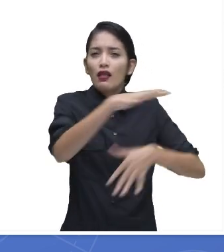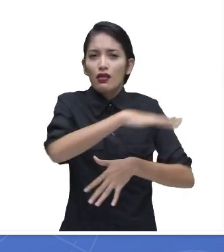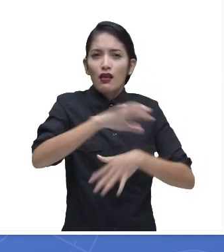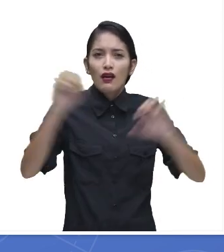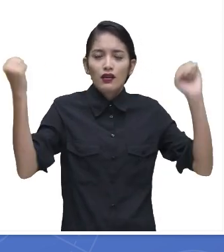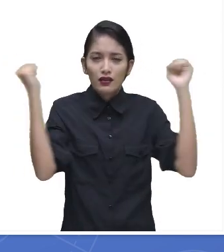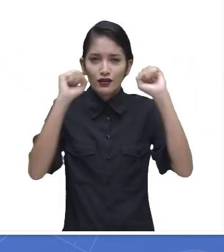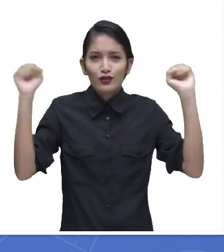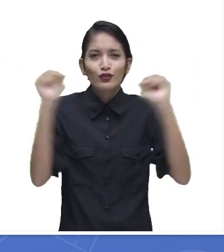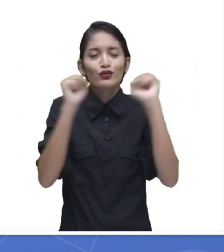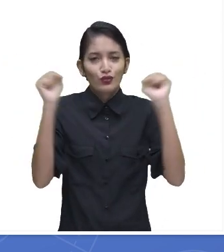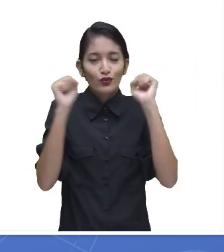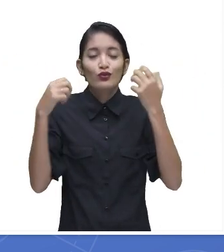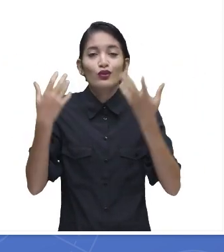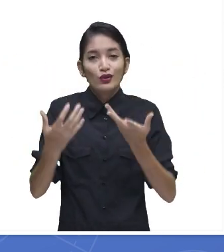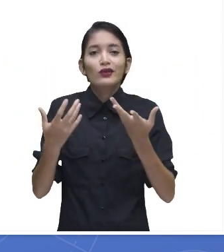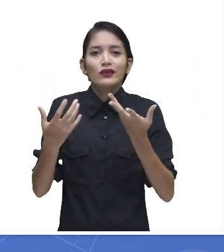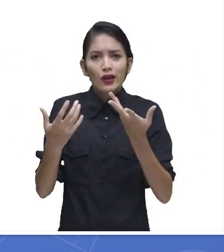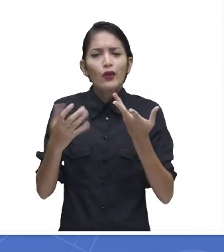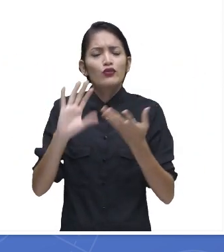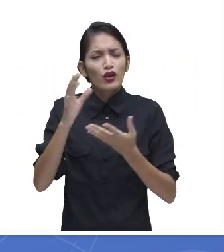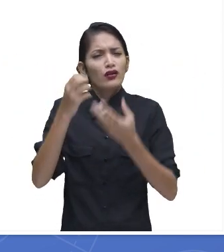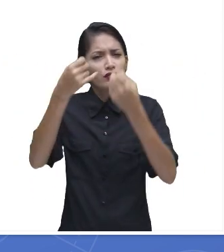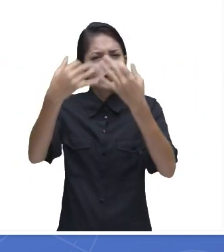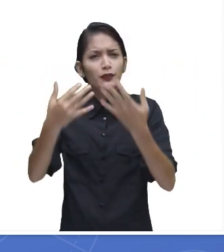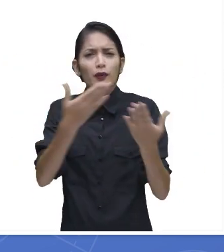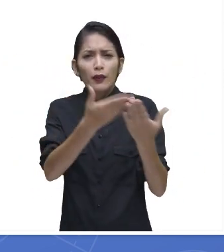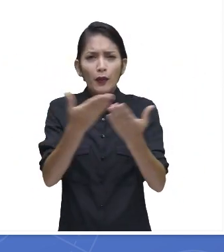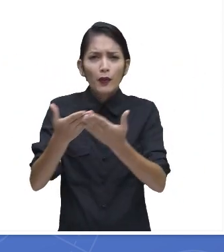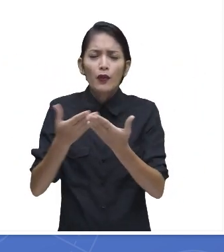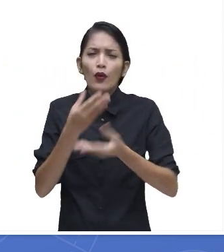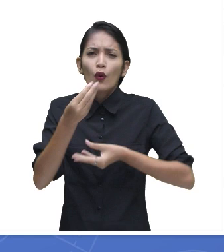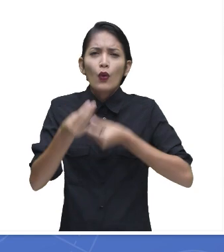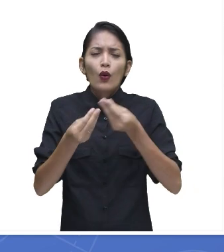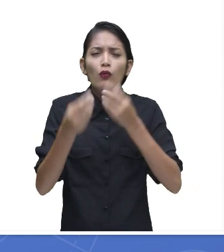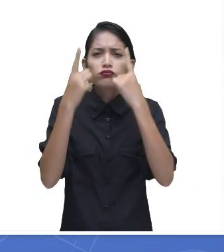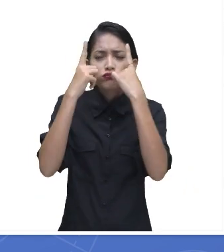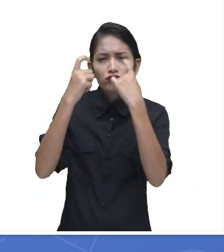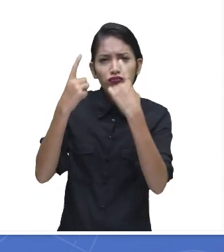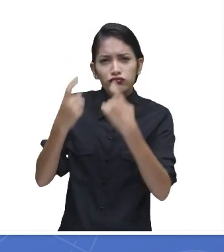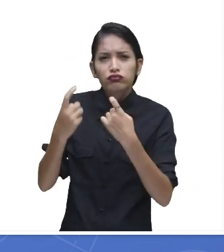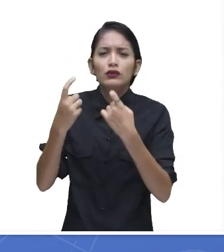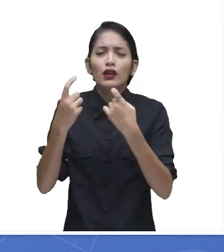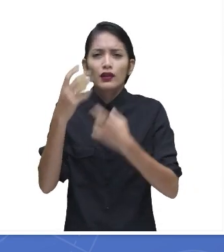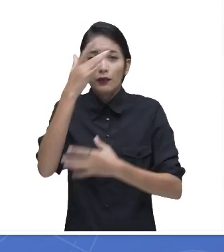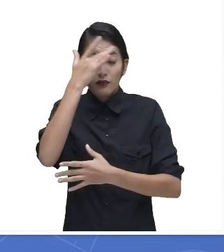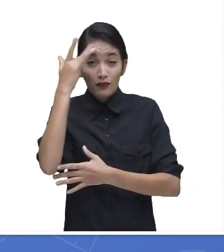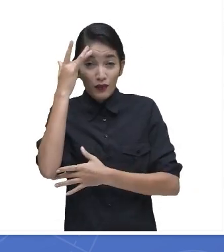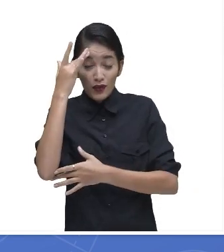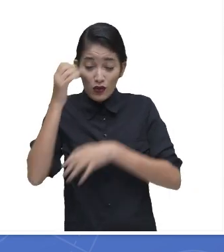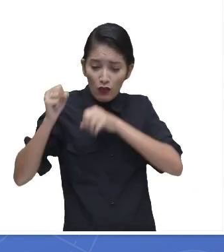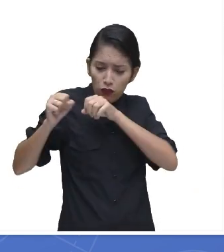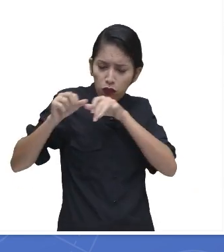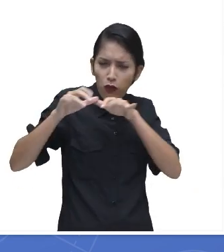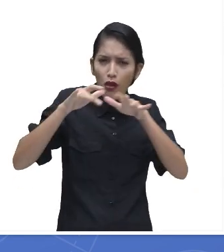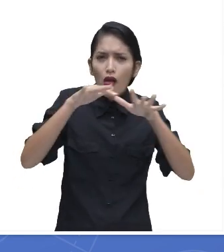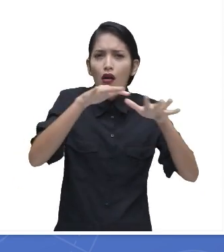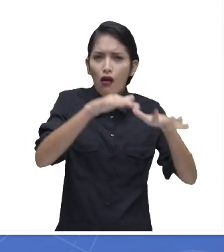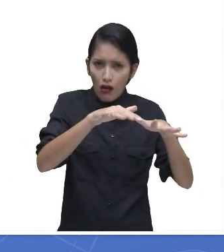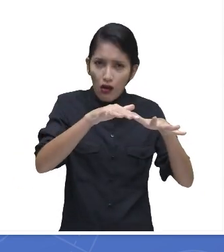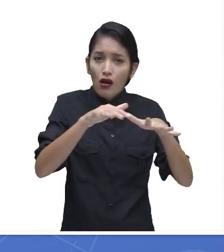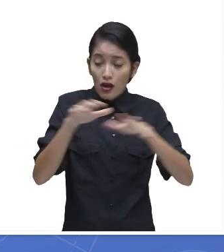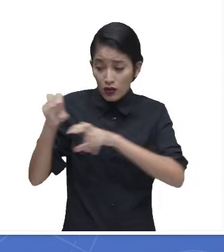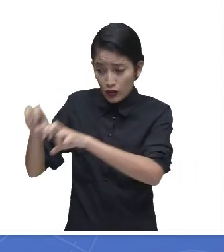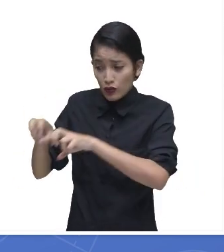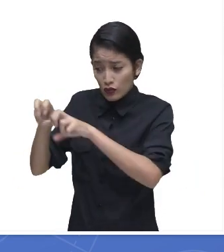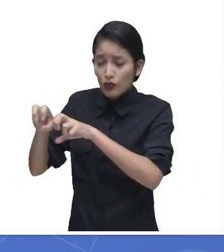é exatamente esses motivos aí, como a gente falou na aula, acaba gerando um interesse muito maior das pessoas irem do campo para as áreas,